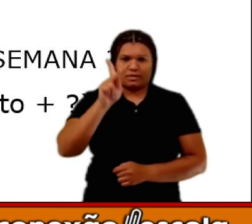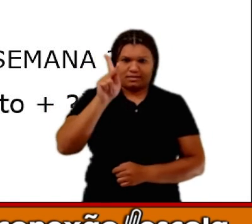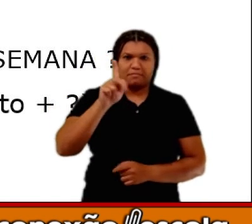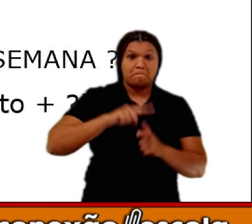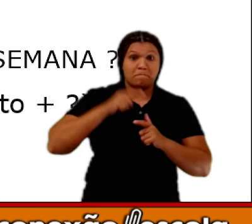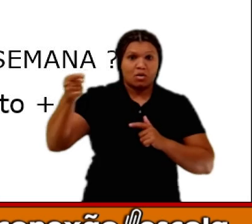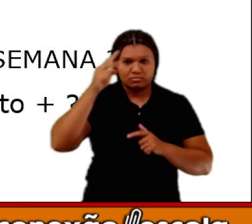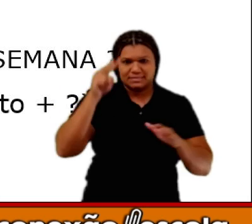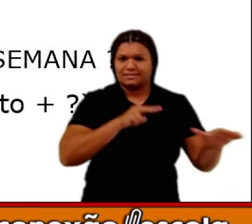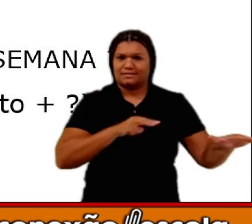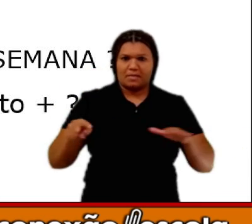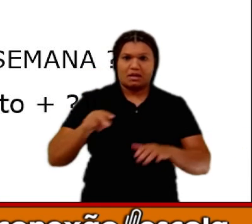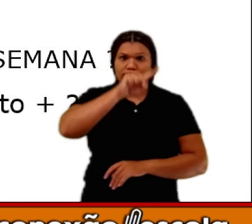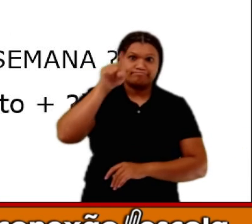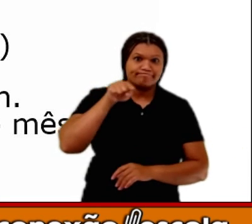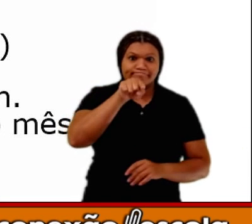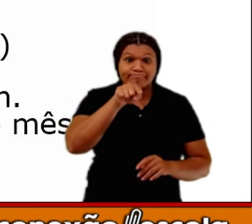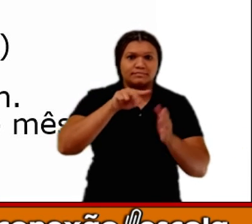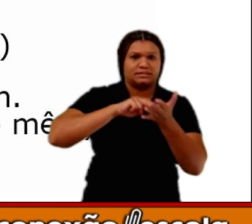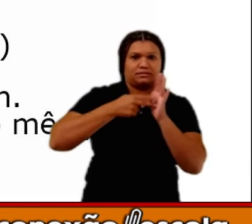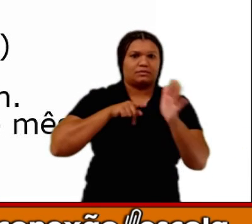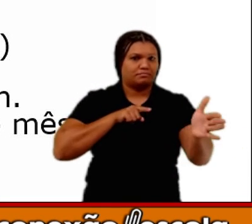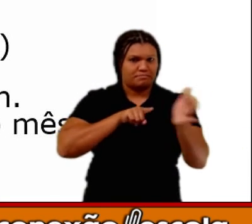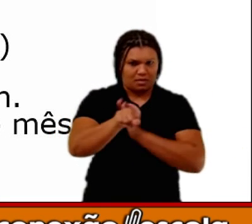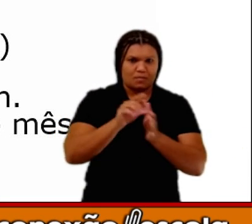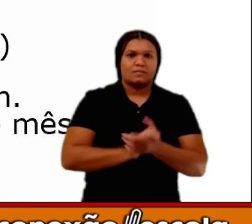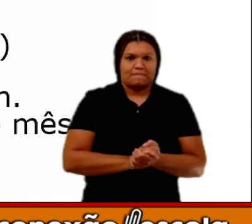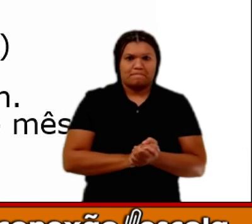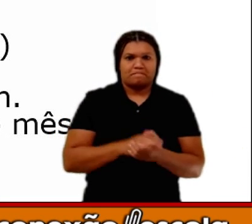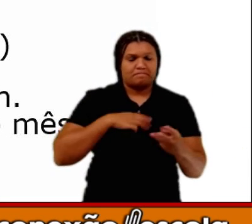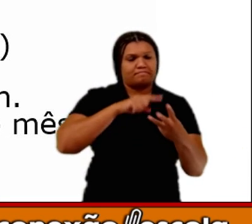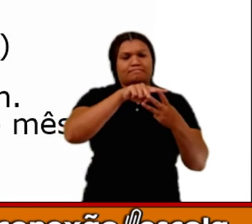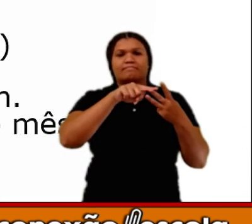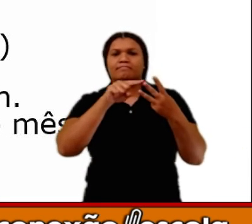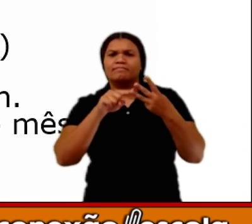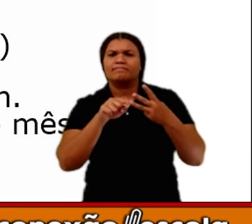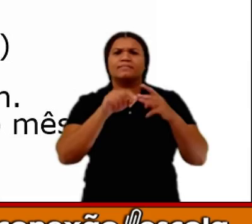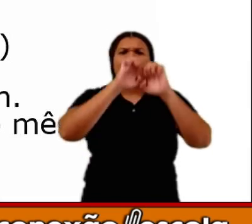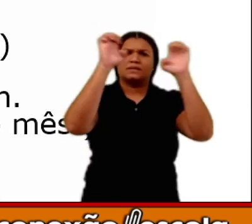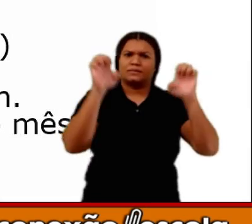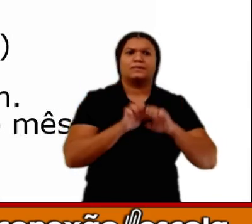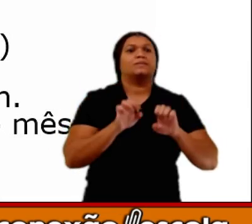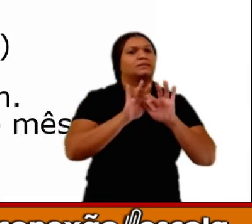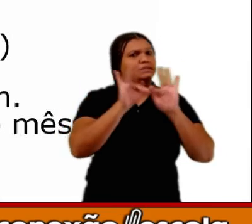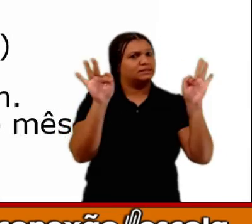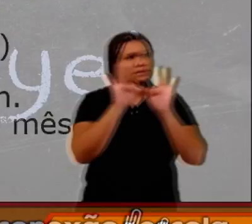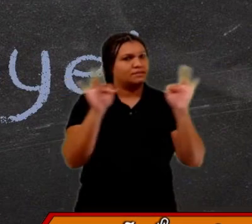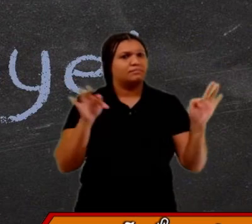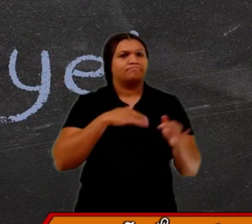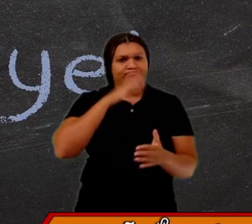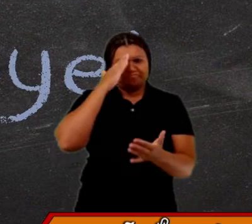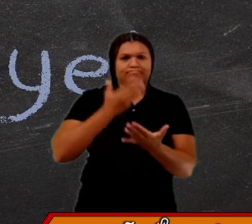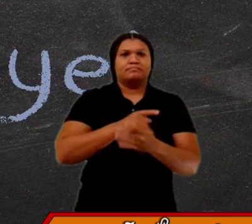né bom partindo dessas três estruturas aí bem simples eu acredito caso você